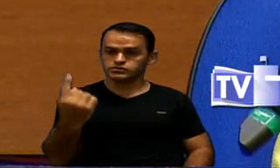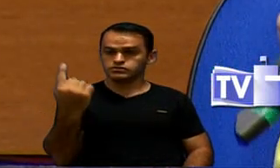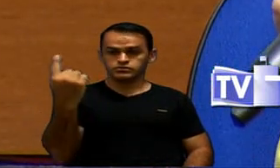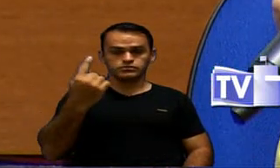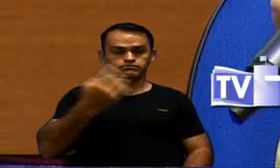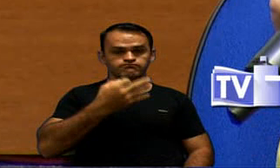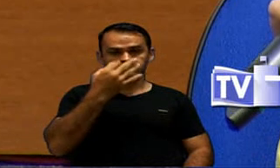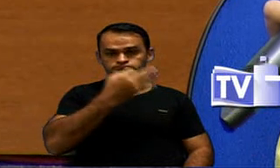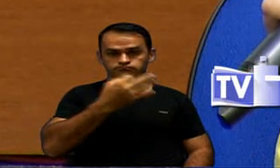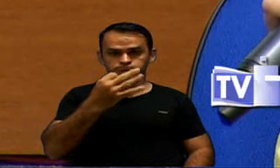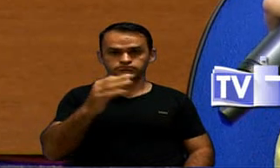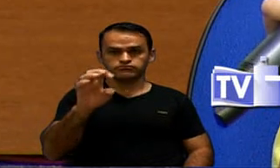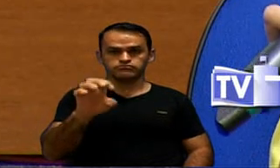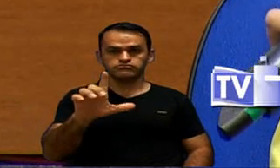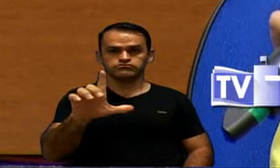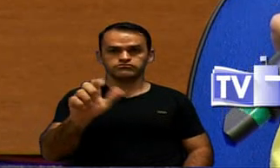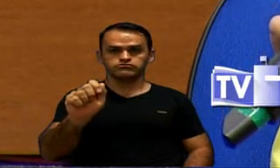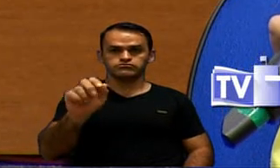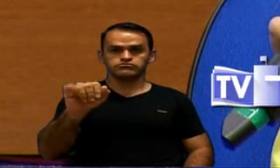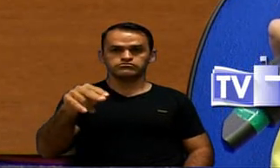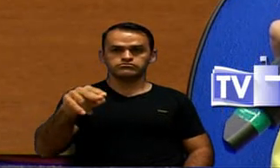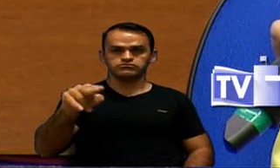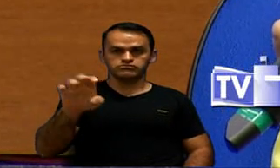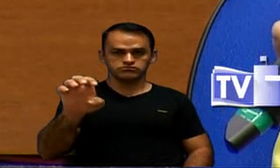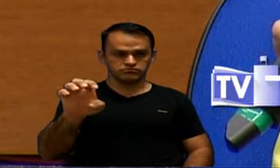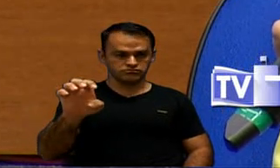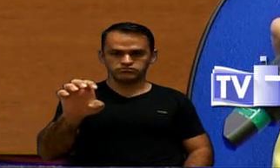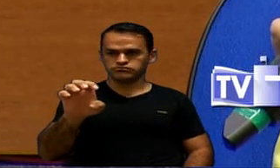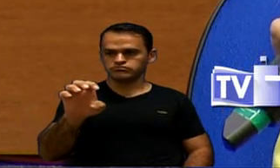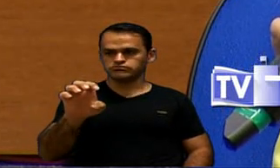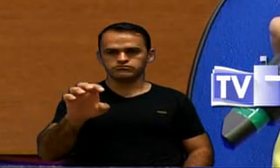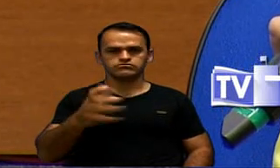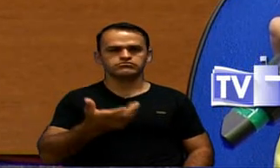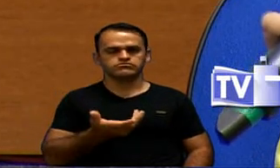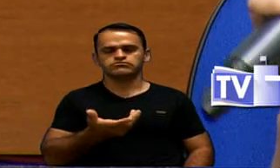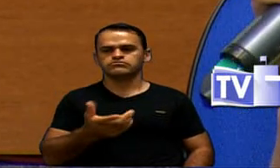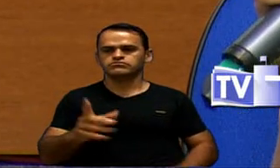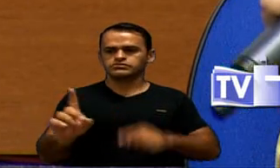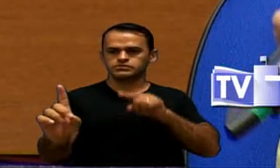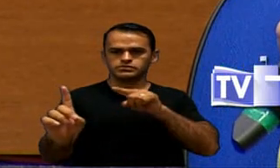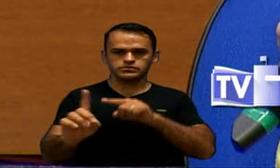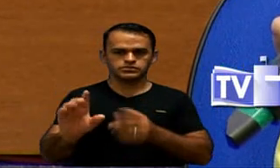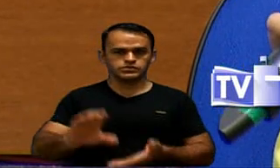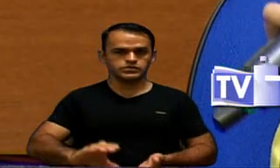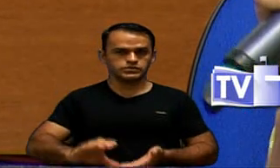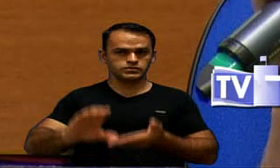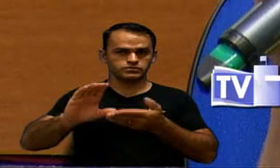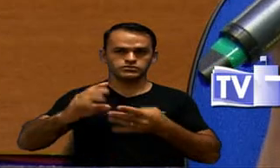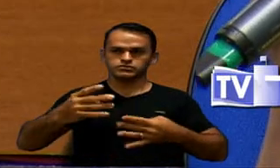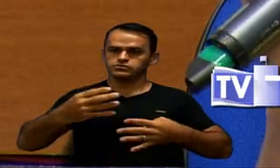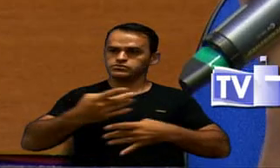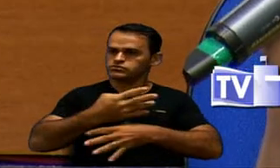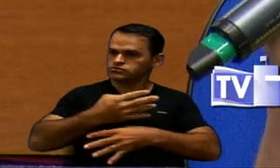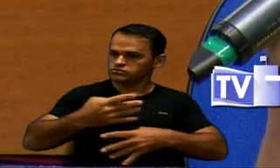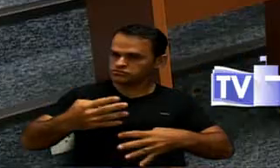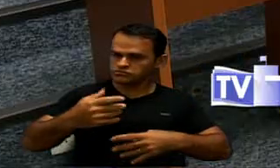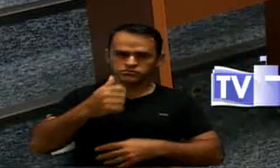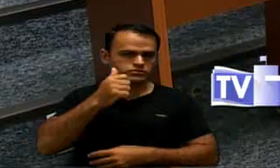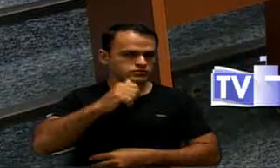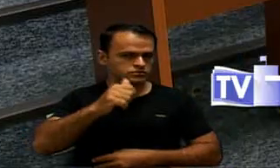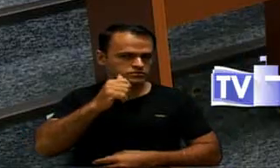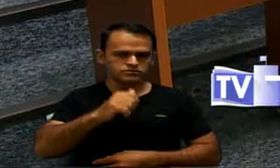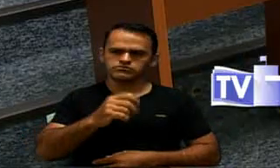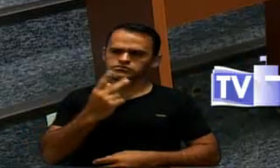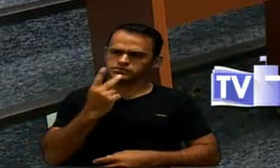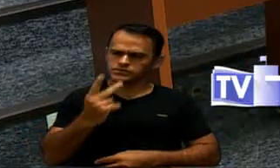é a Elaine Ruas, a defensora e conselheira, né, do Conselho Municipal da Mulher. Pode falar,